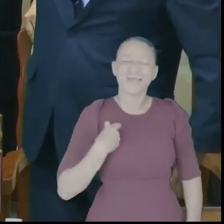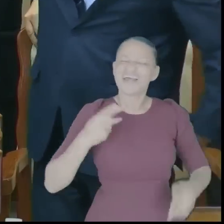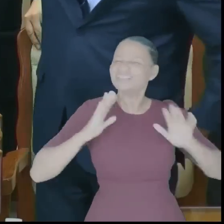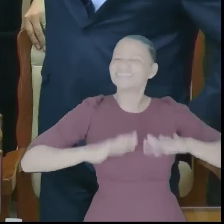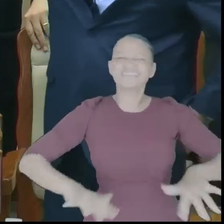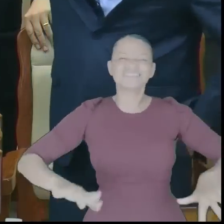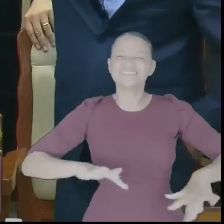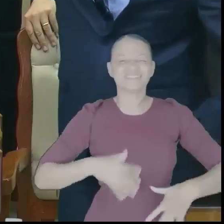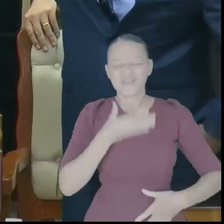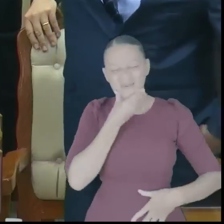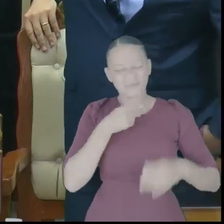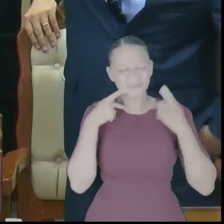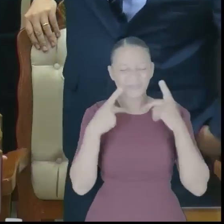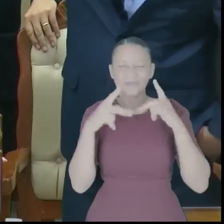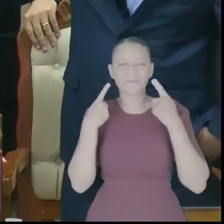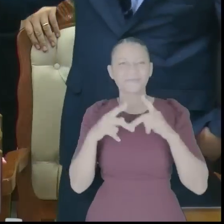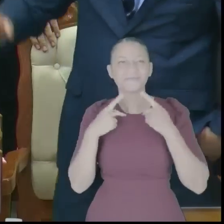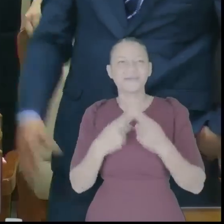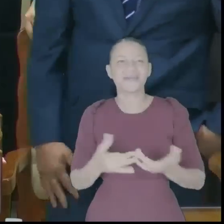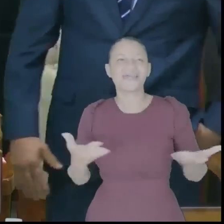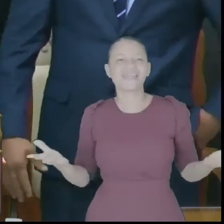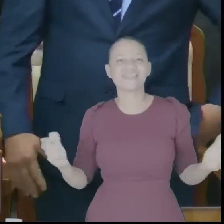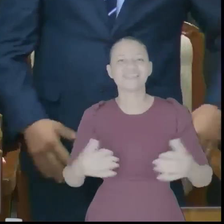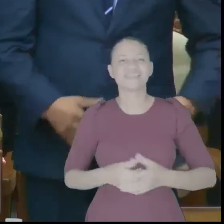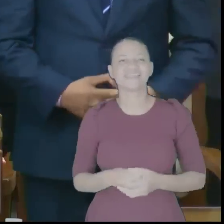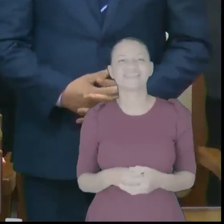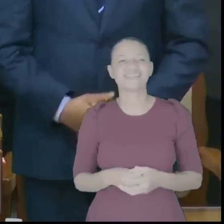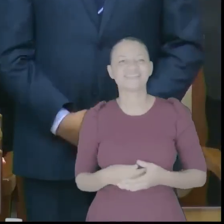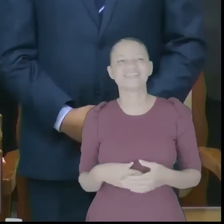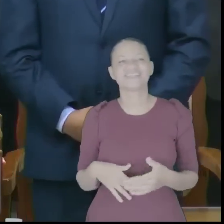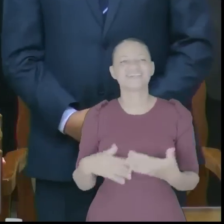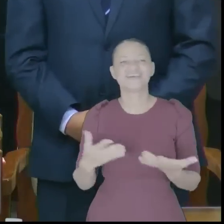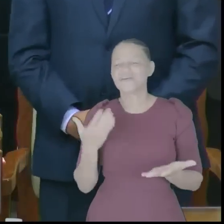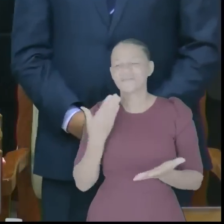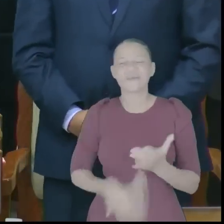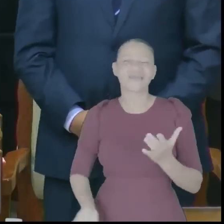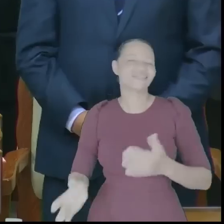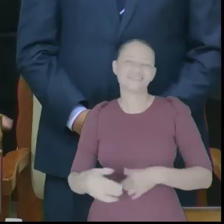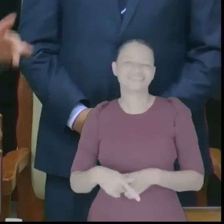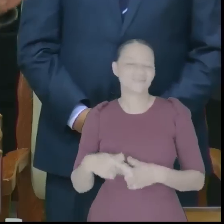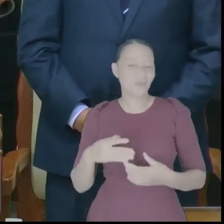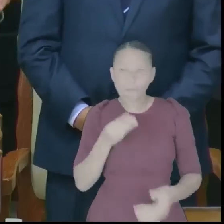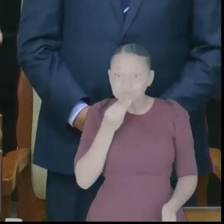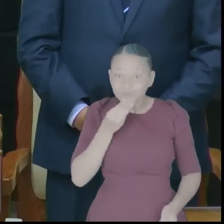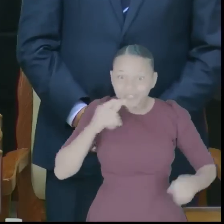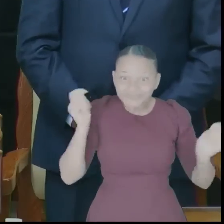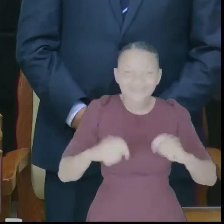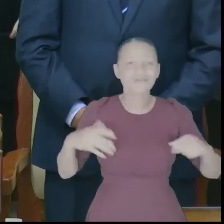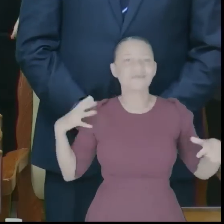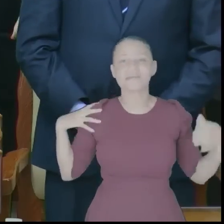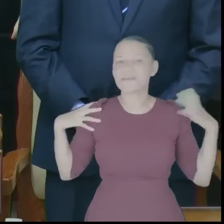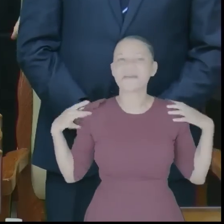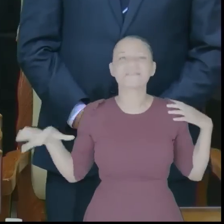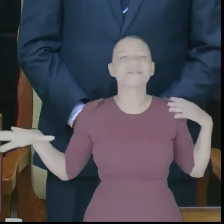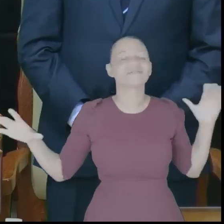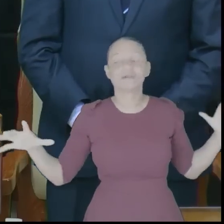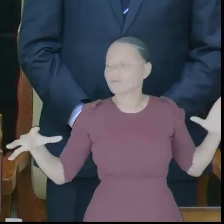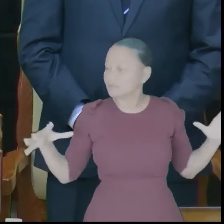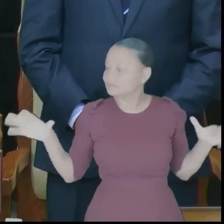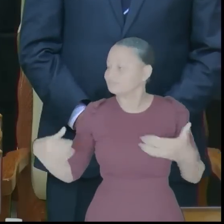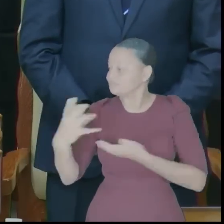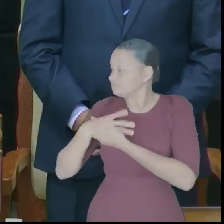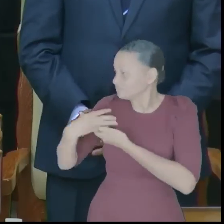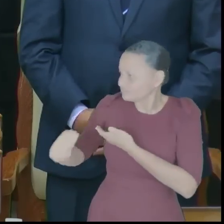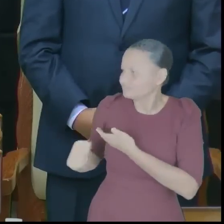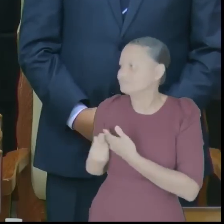jeito mesmo, perde, a gente não perde oportunidade não. Põe a mão no ombro desse irmão, diz para ele assim: quanto